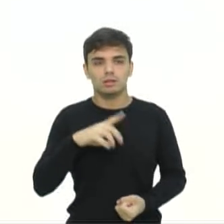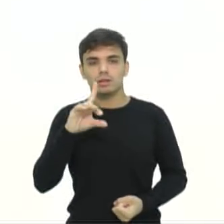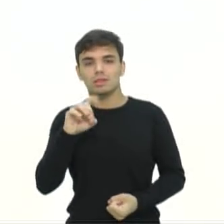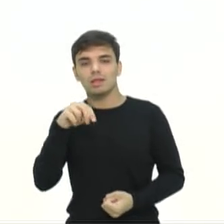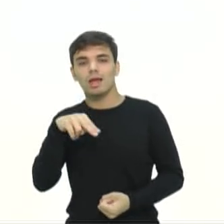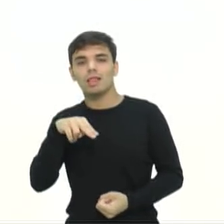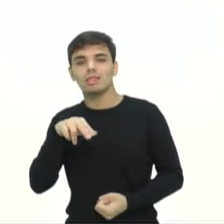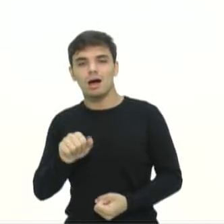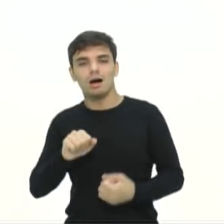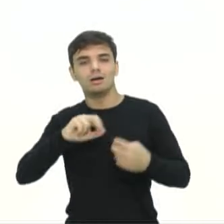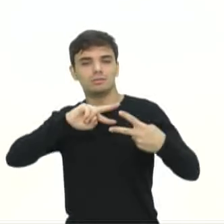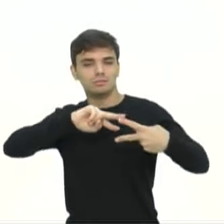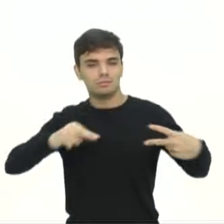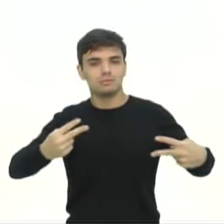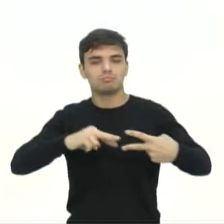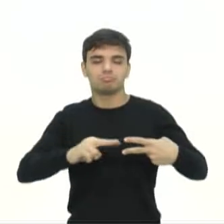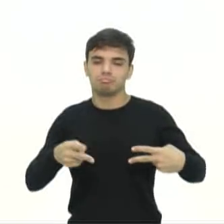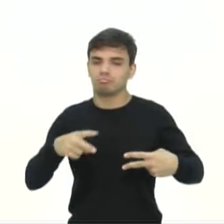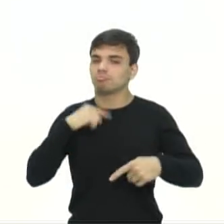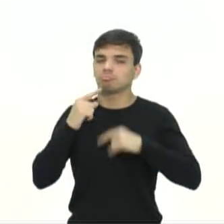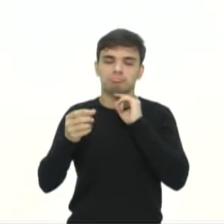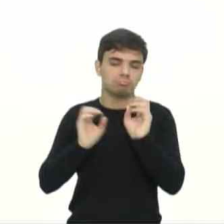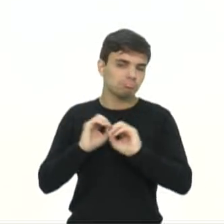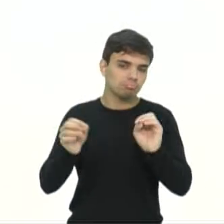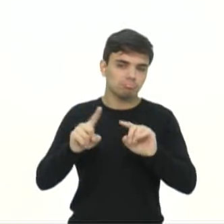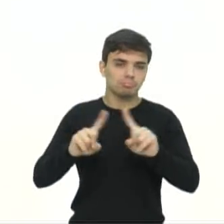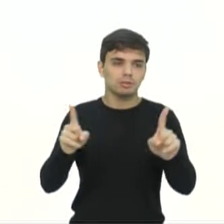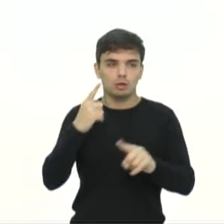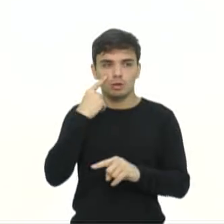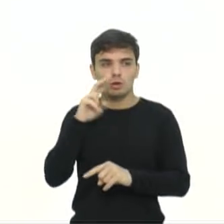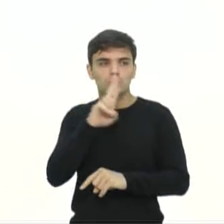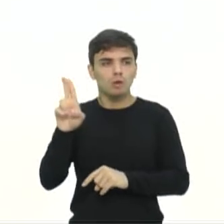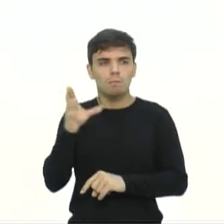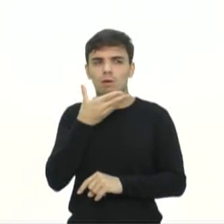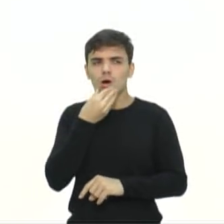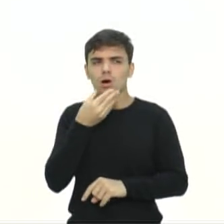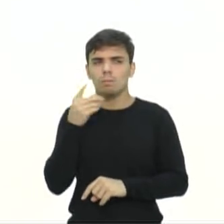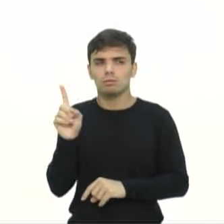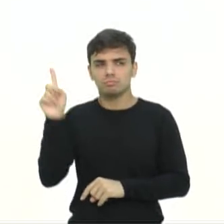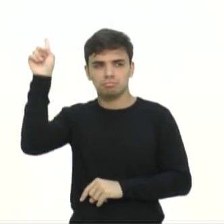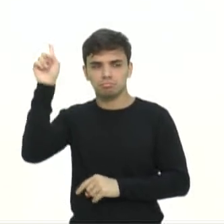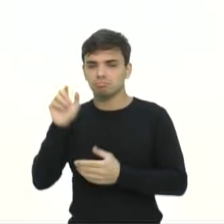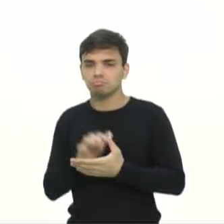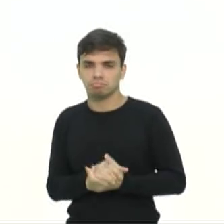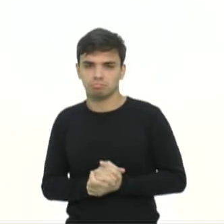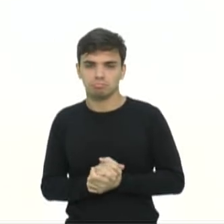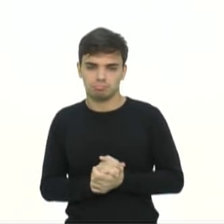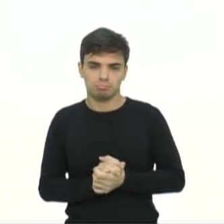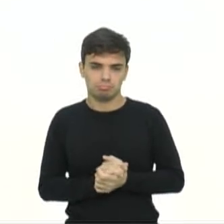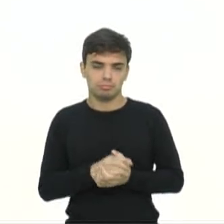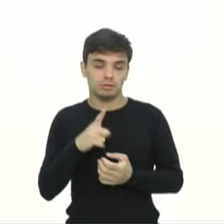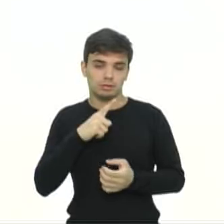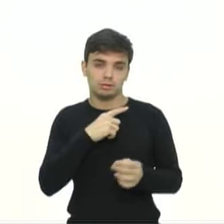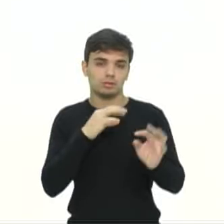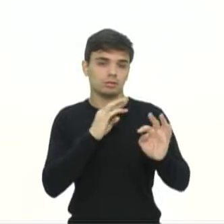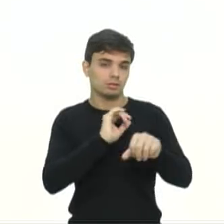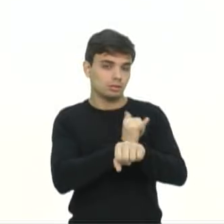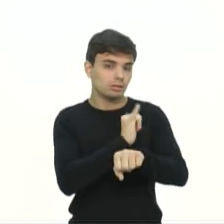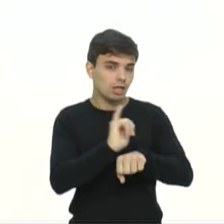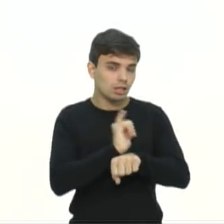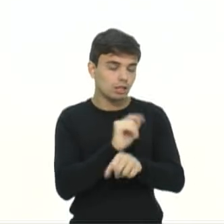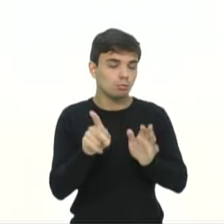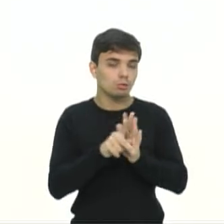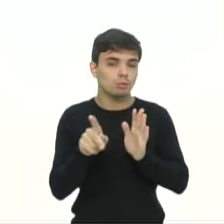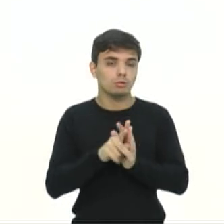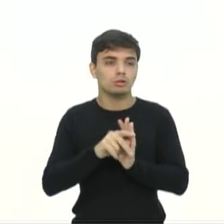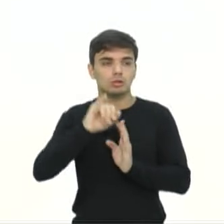o japonês Jigoro Kano. Então, é o que está ali na imagem para vocês. Com estudos das técnicas de Jiu-Jitsu,